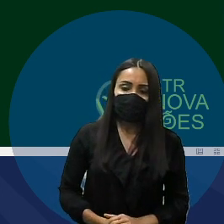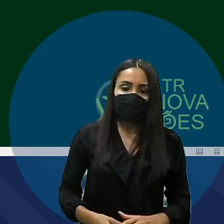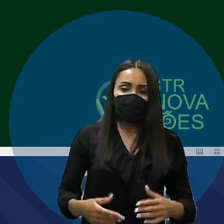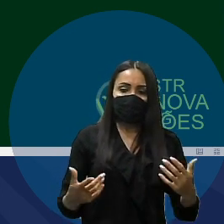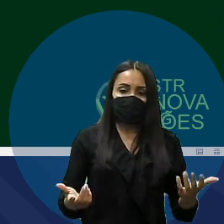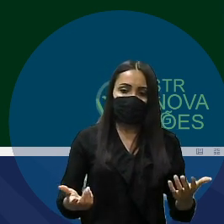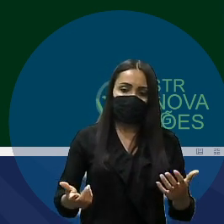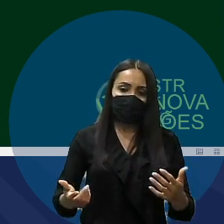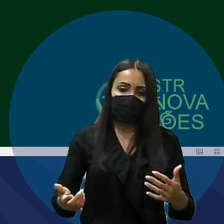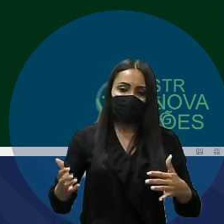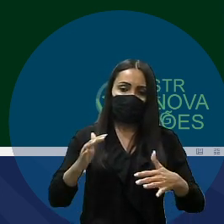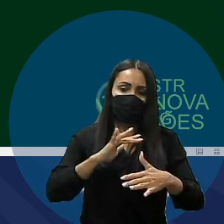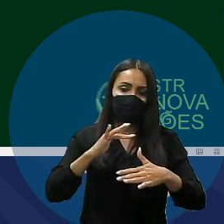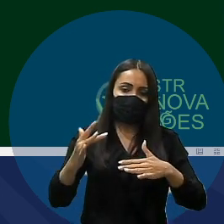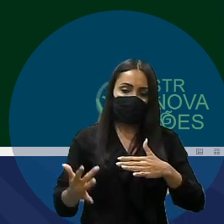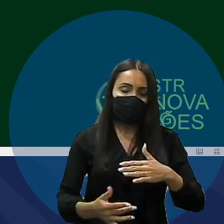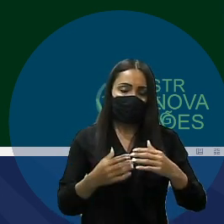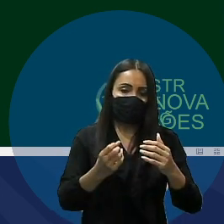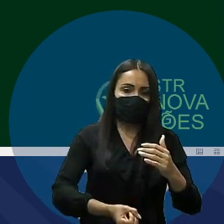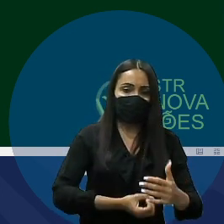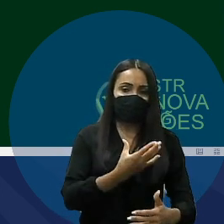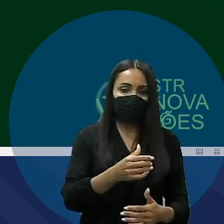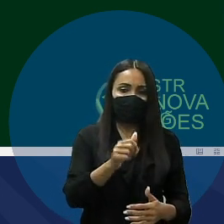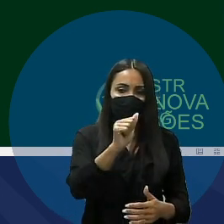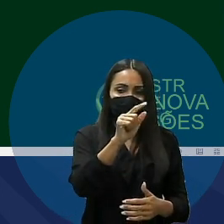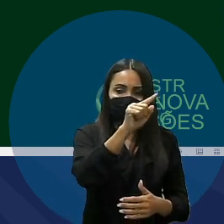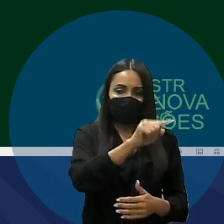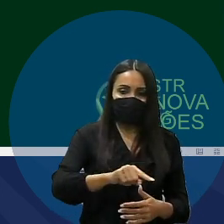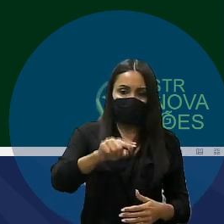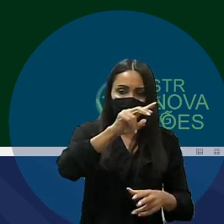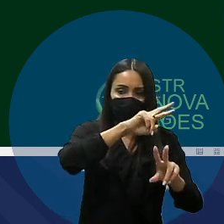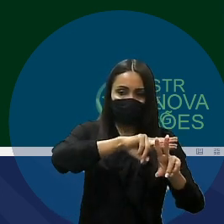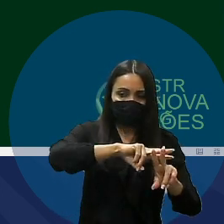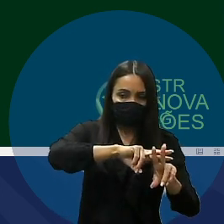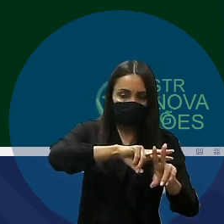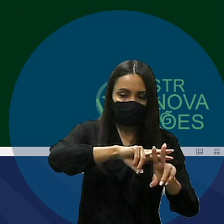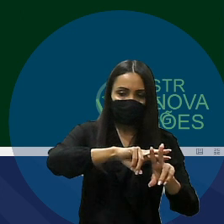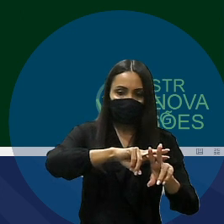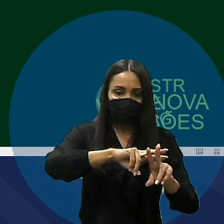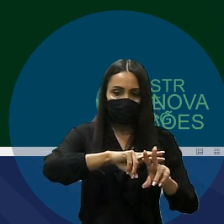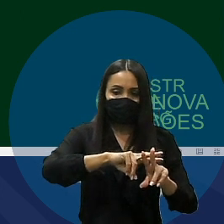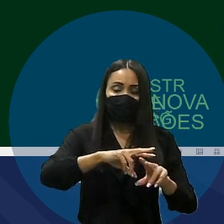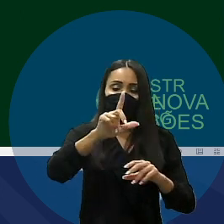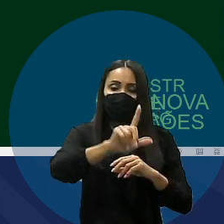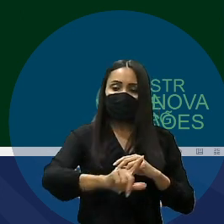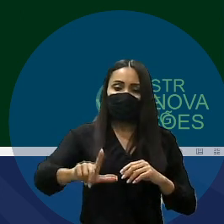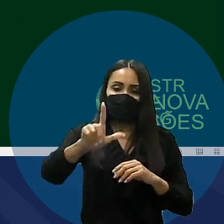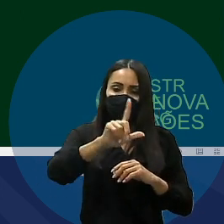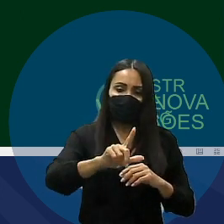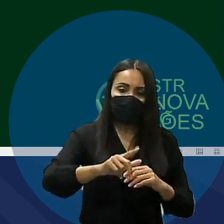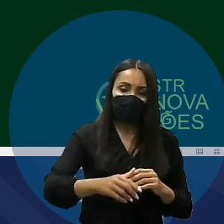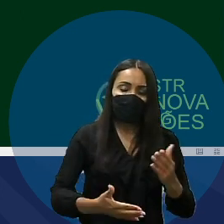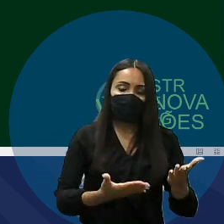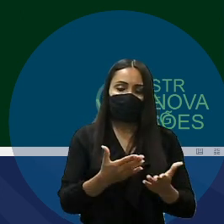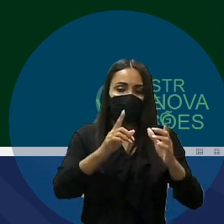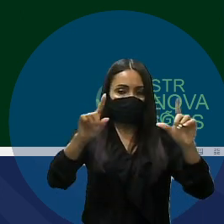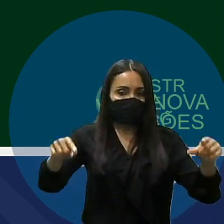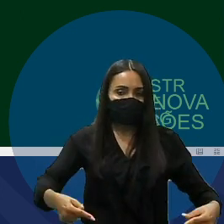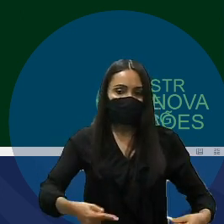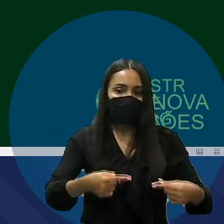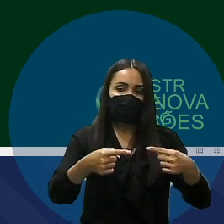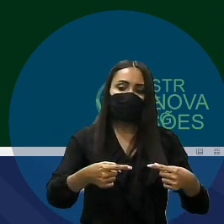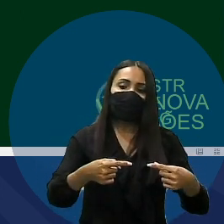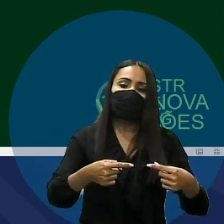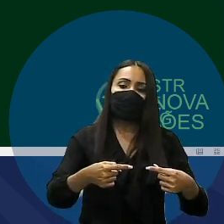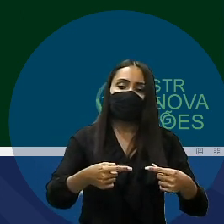cria hashtags e desafios literários. Nunca competição. A gente promove o desafio para ele ser desafiado.